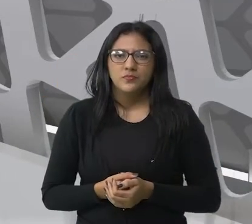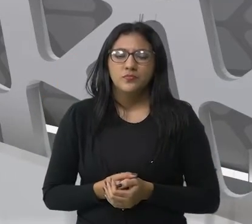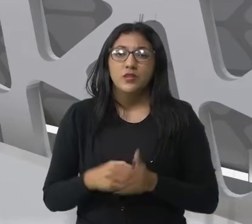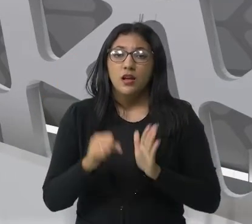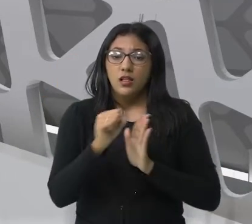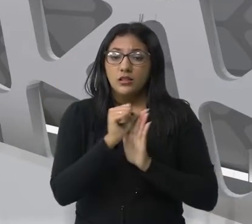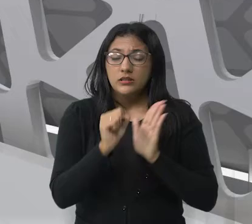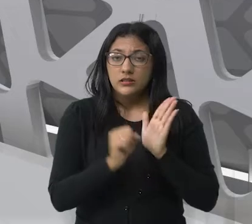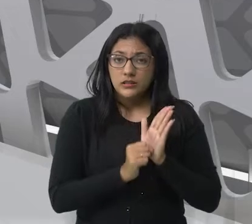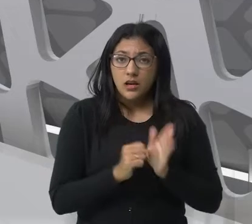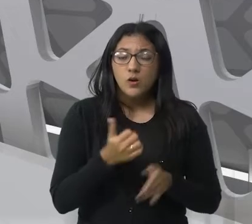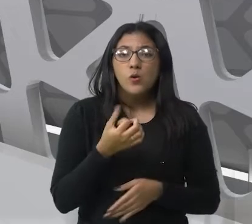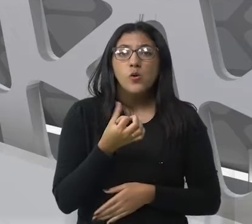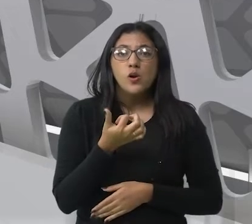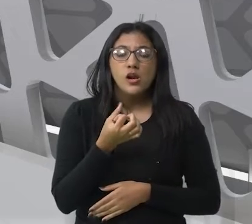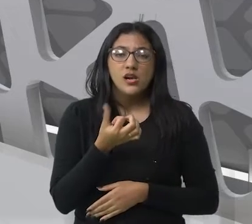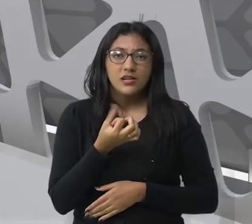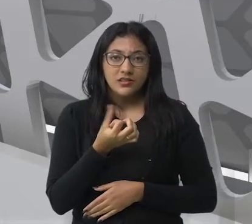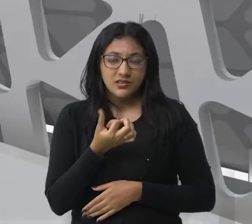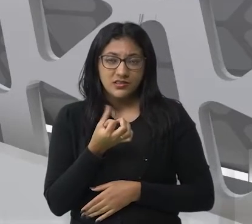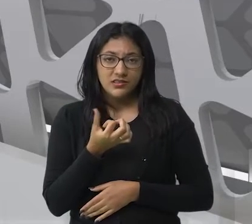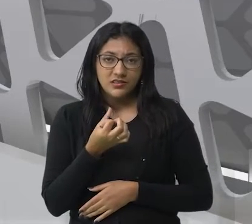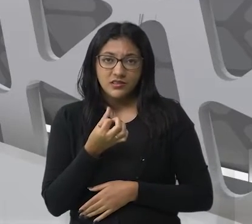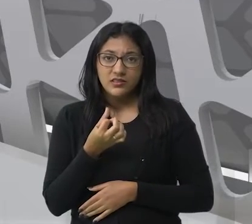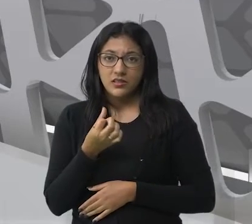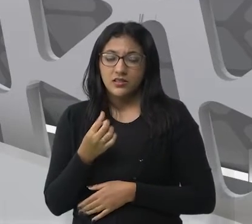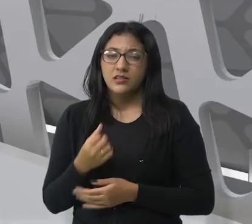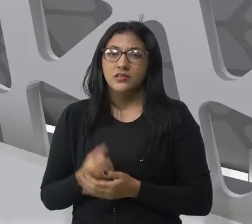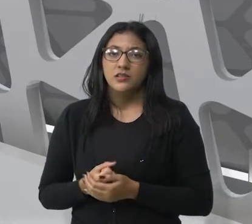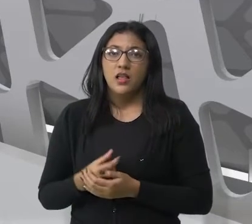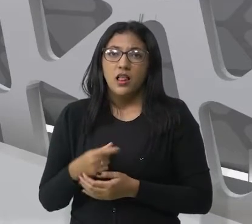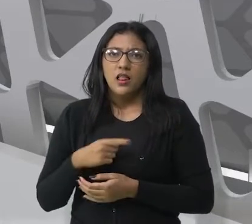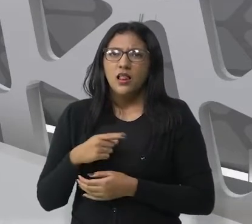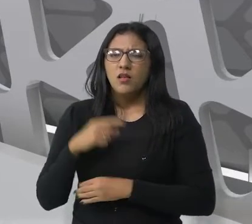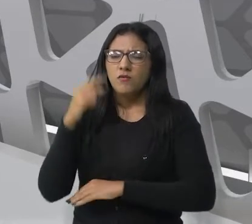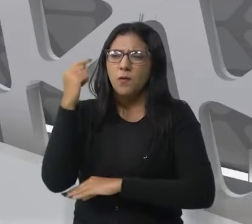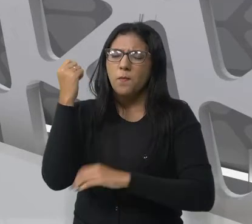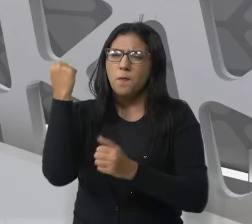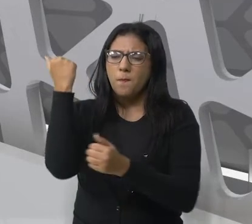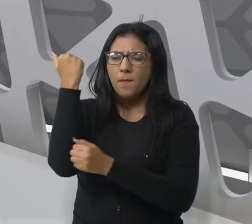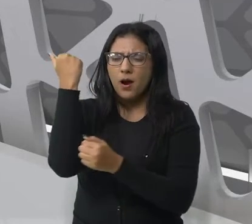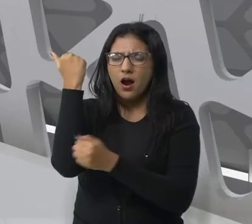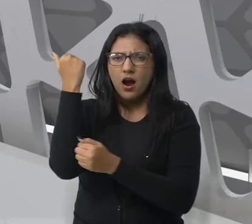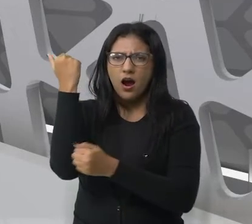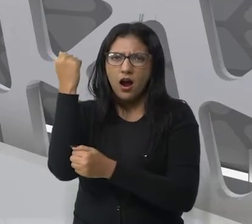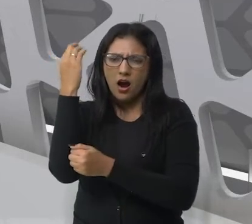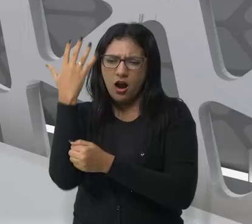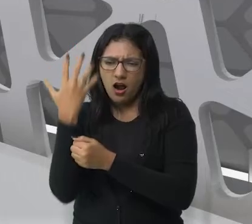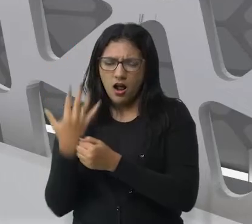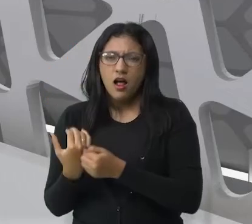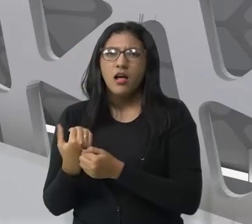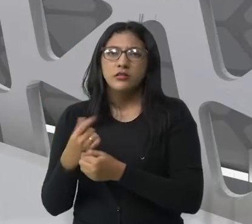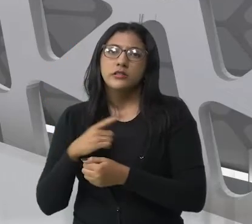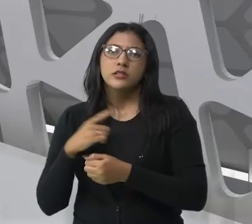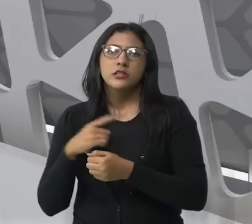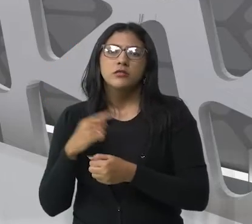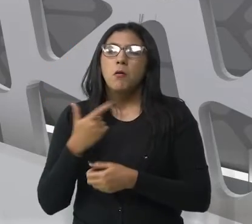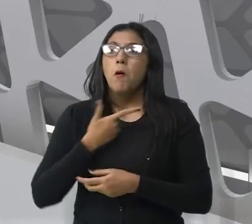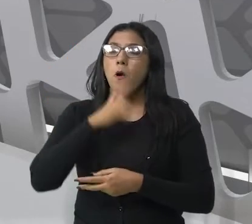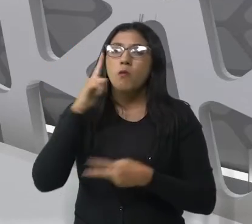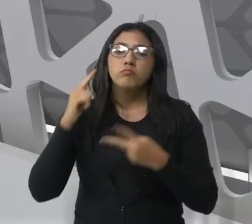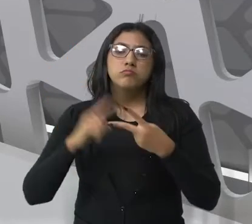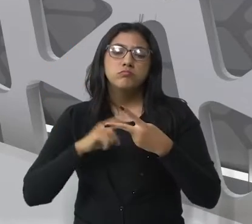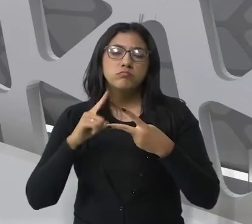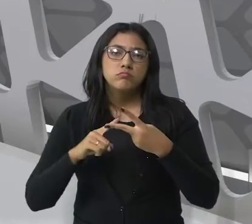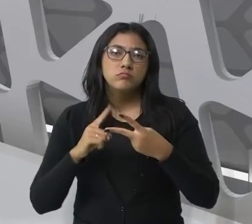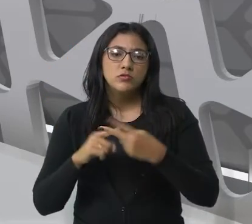XVI, saindo da exploração do pau-brasil, eles vão para o quê? Para a cana-de-açúcar.